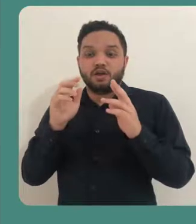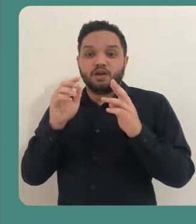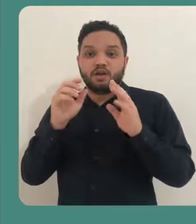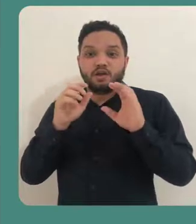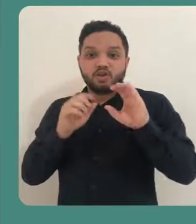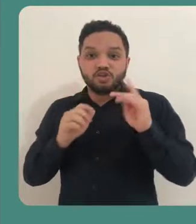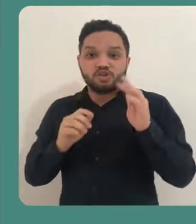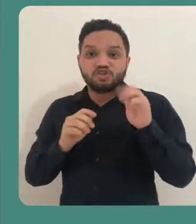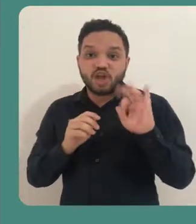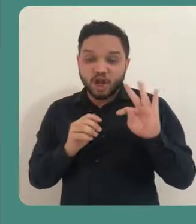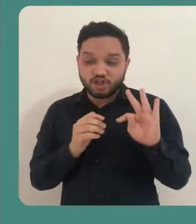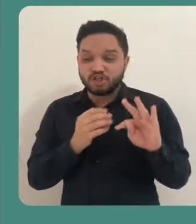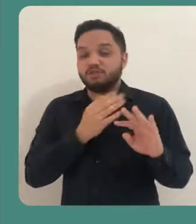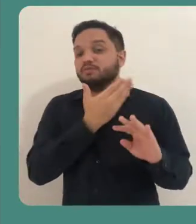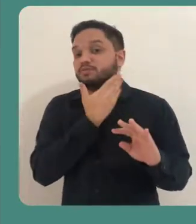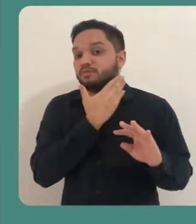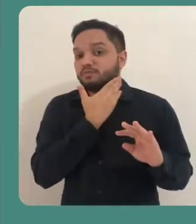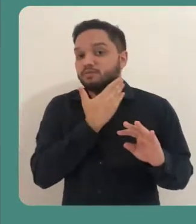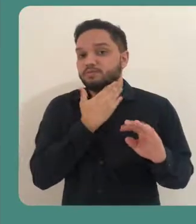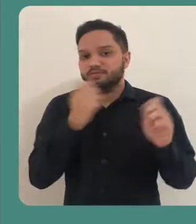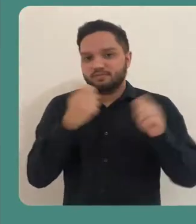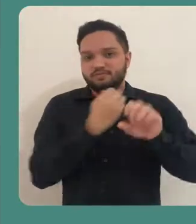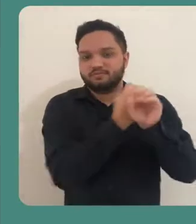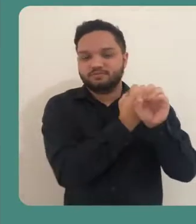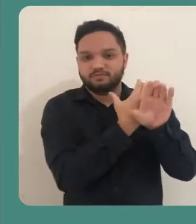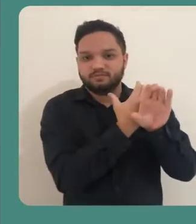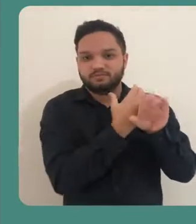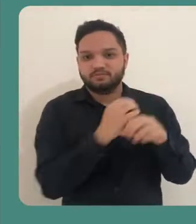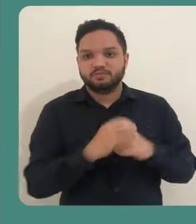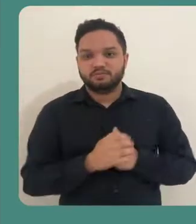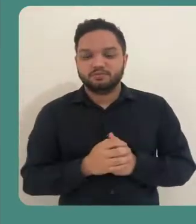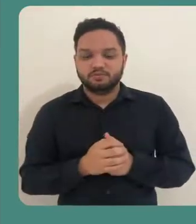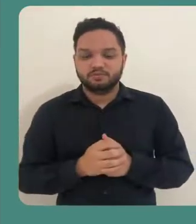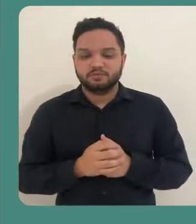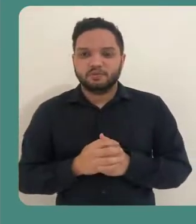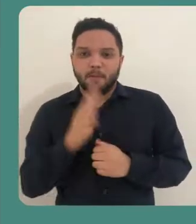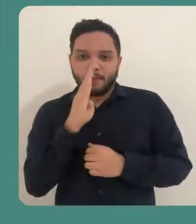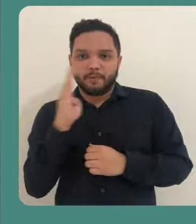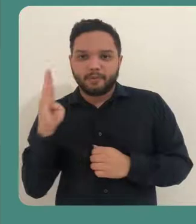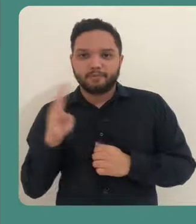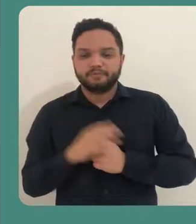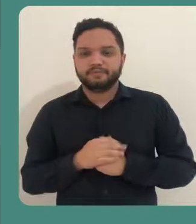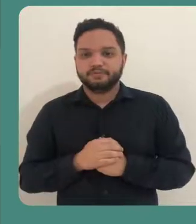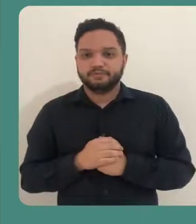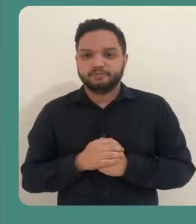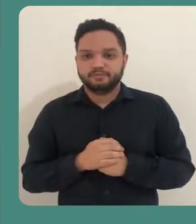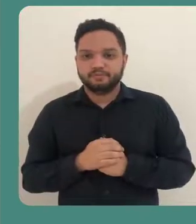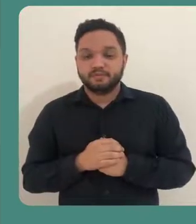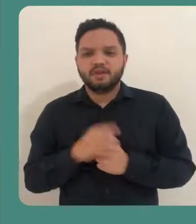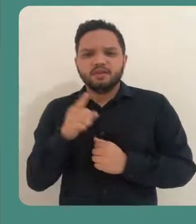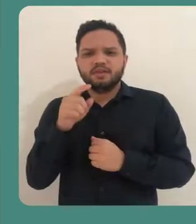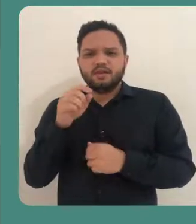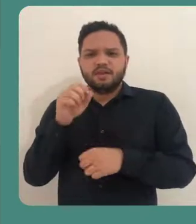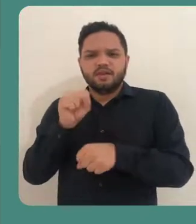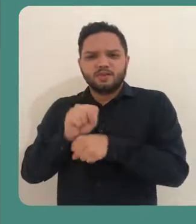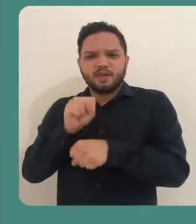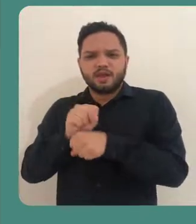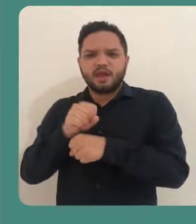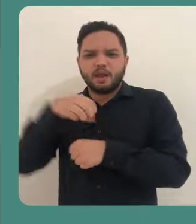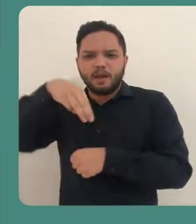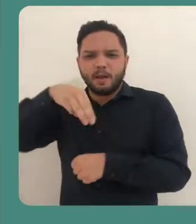da webconferência do big box nessa opção aguardar moderador se você selecionar